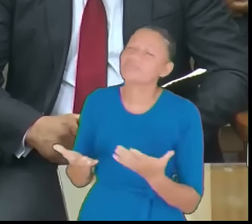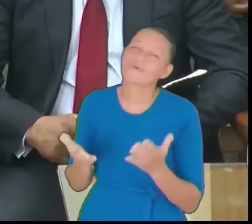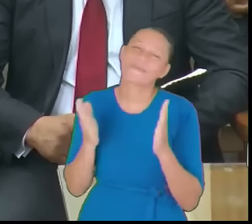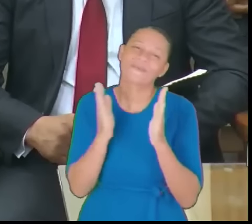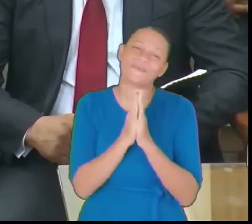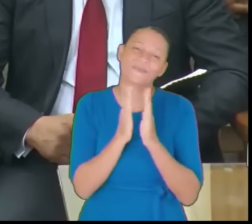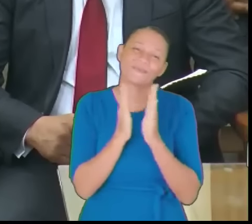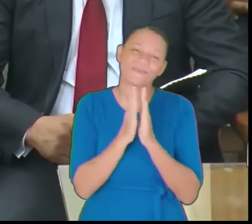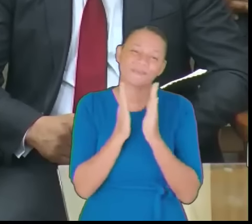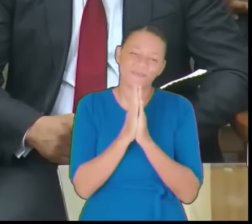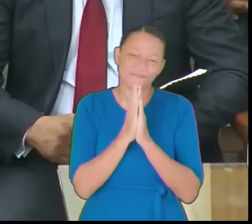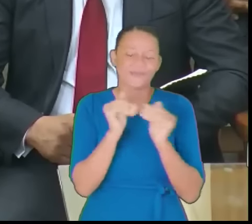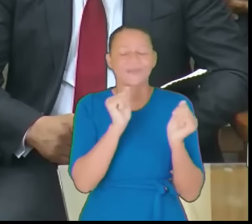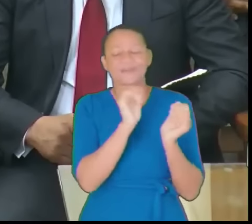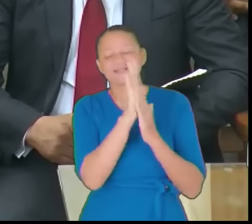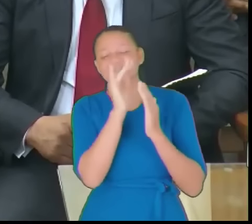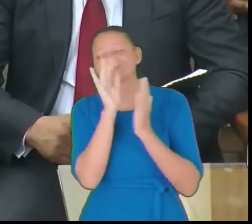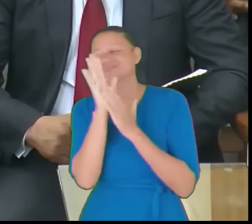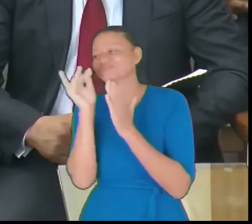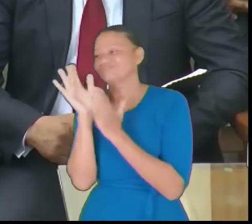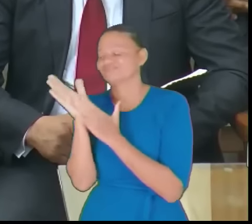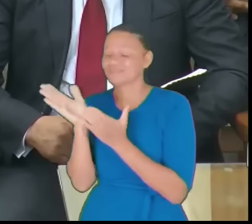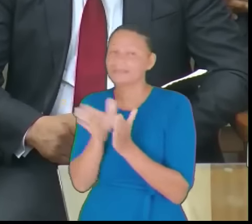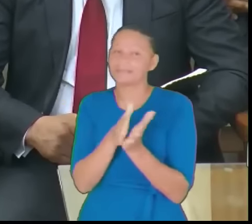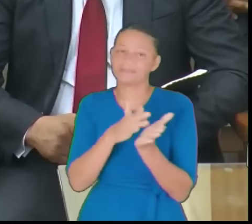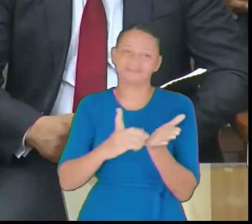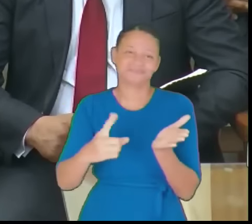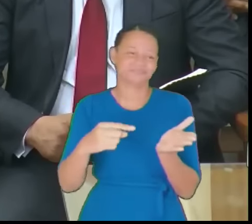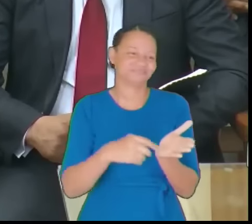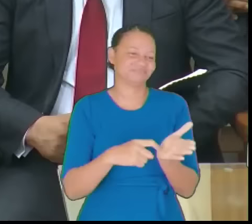oração... com o louvor e com as escrituras.